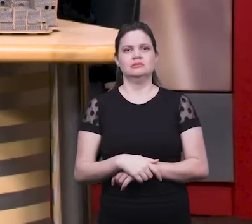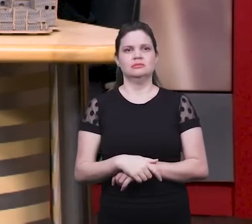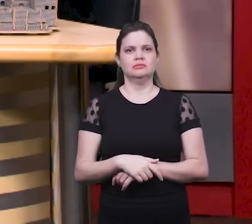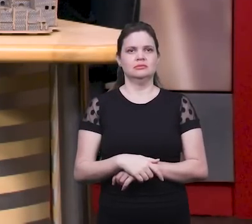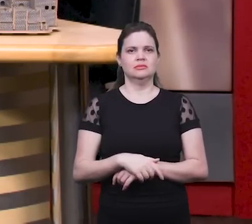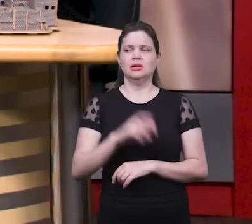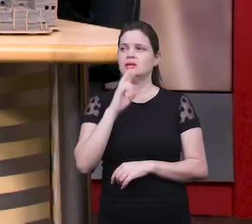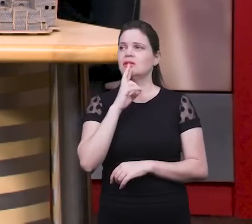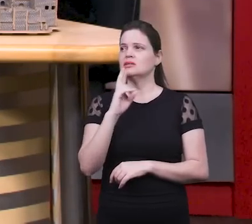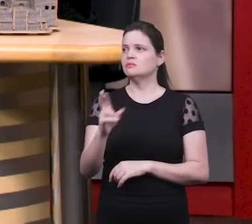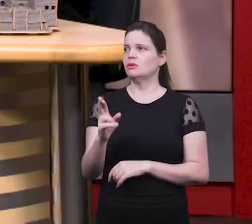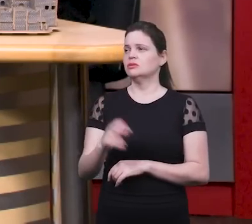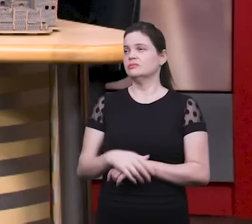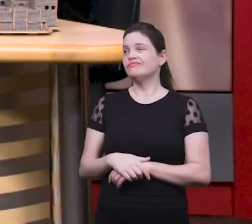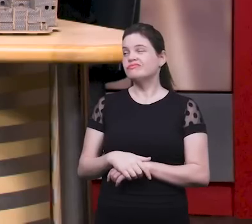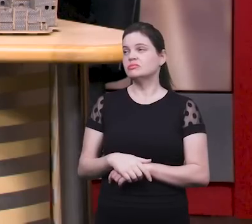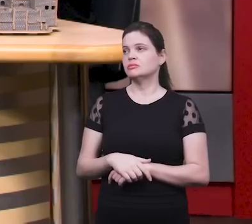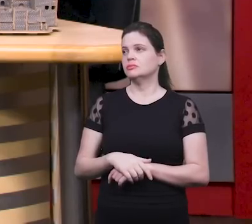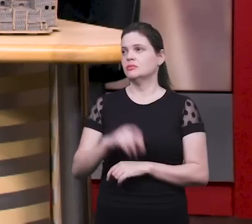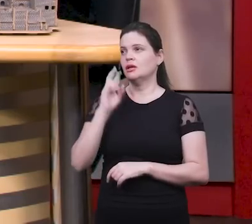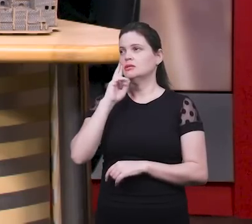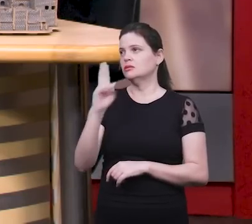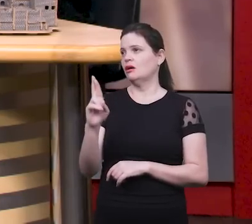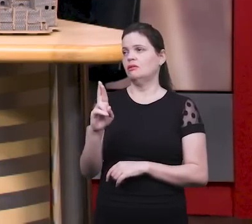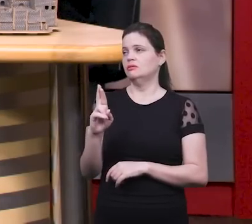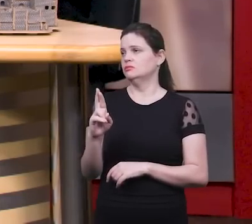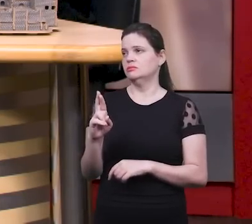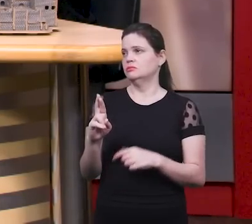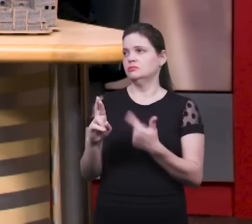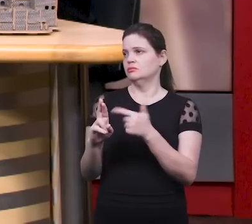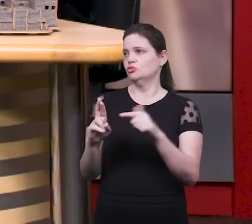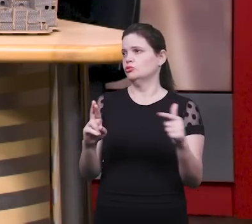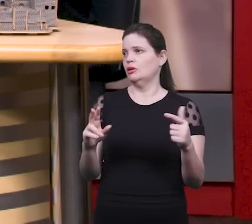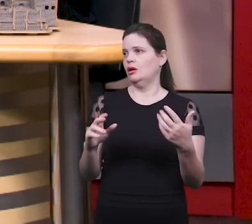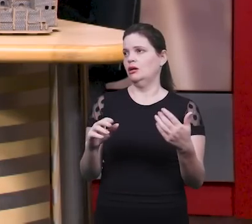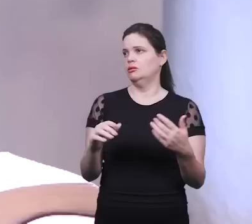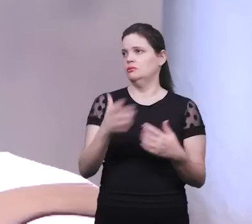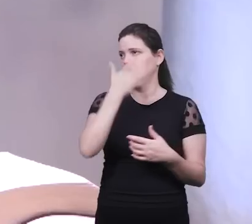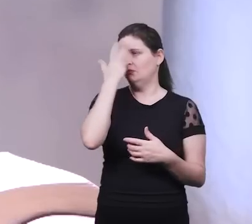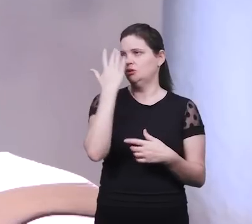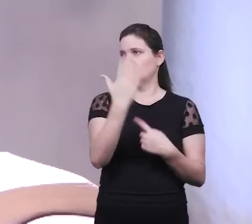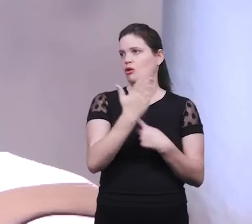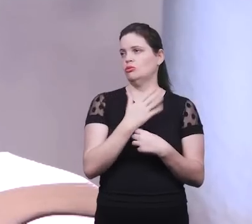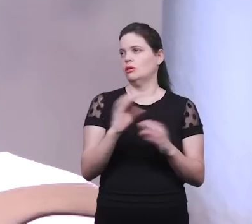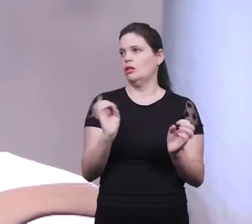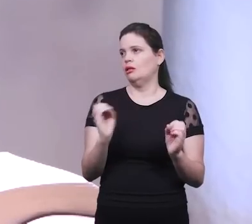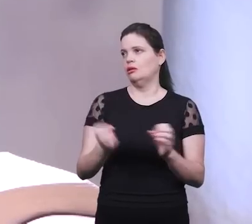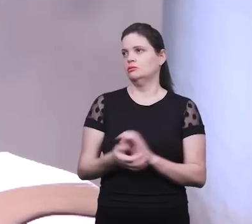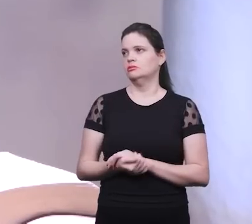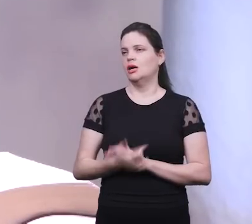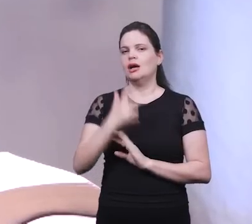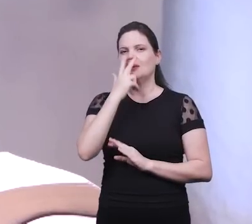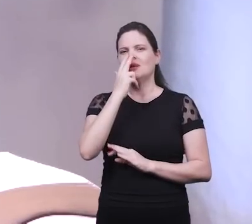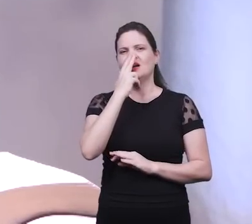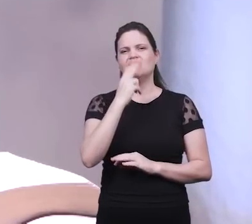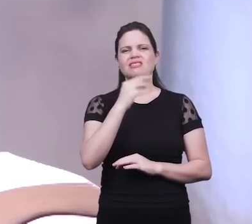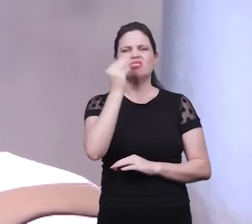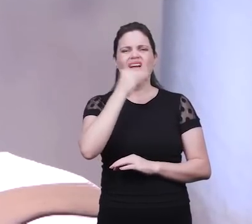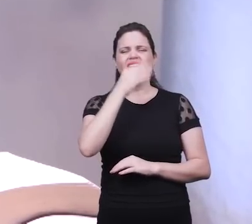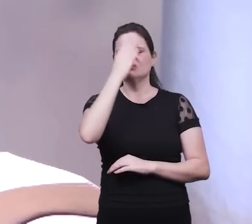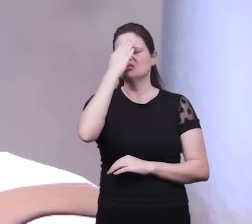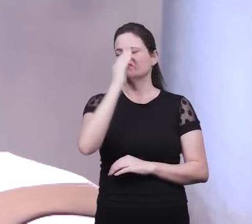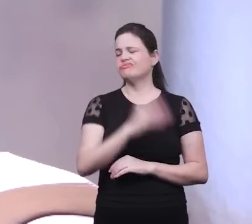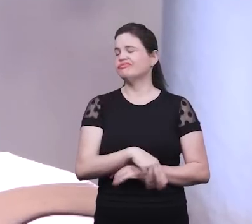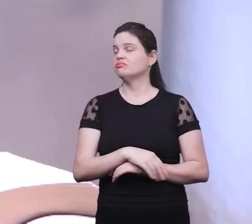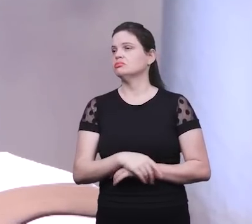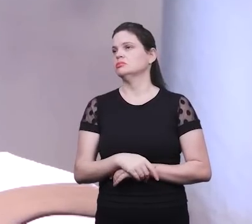Senhor, não tem homem algum, eu estou aqui desanimado da minha vida, porque ninguém pode me ajudar, né? Mas ele estava o autor da